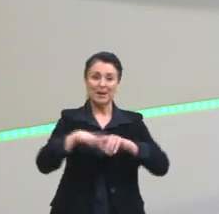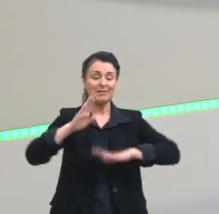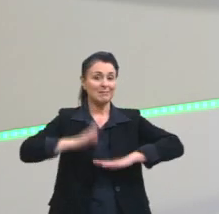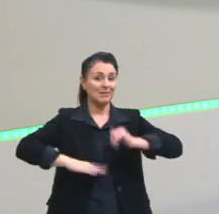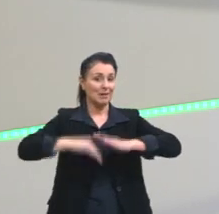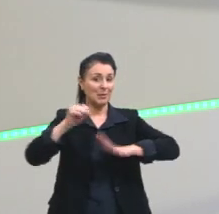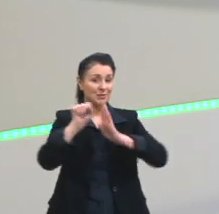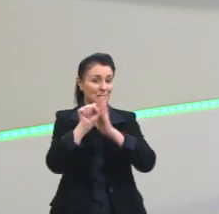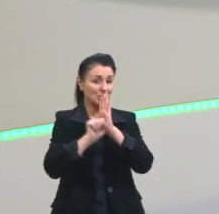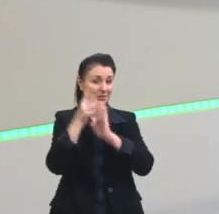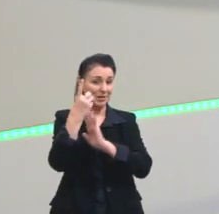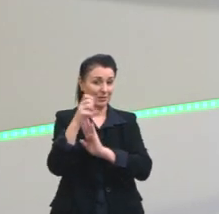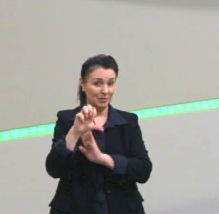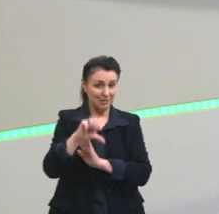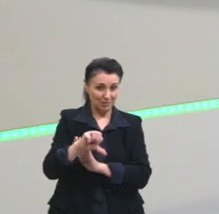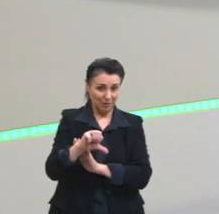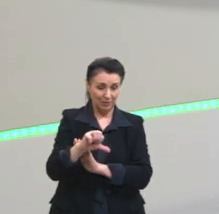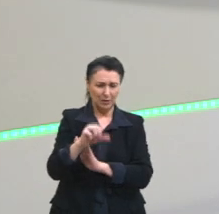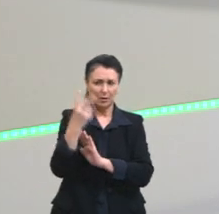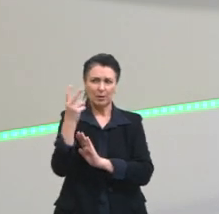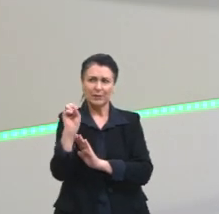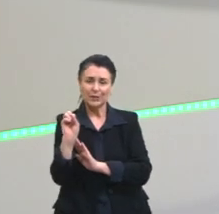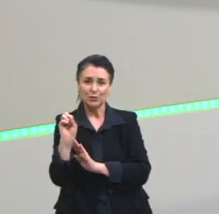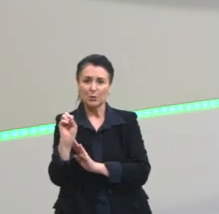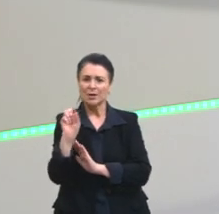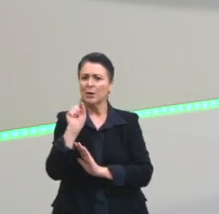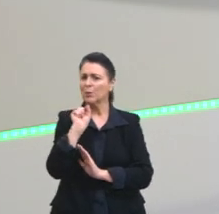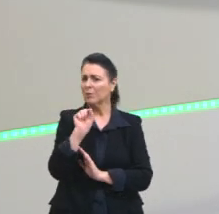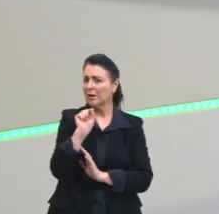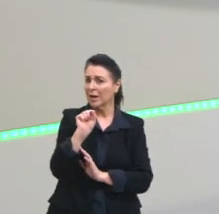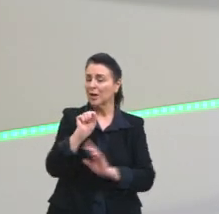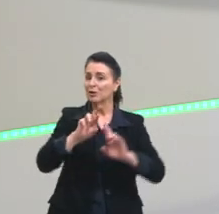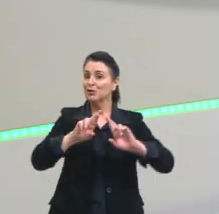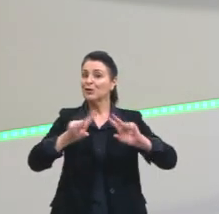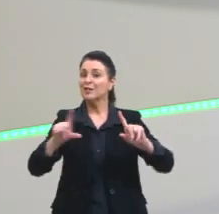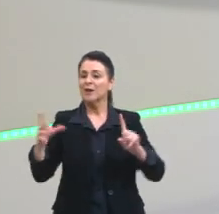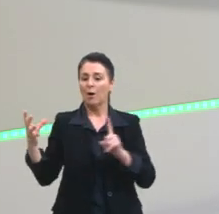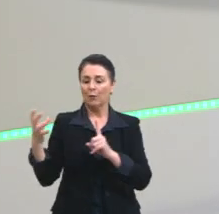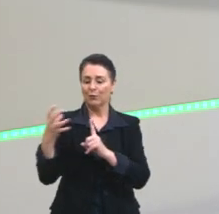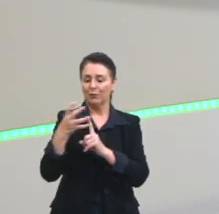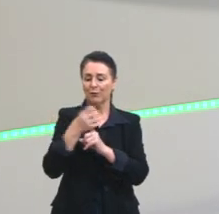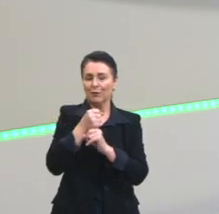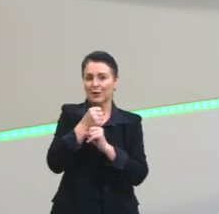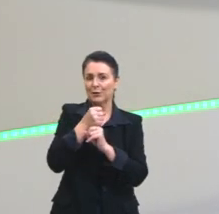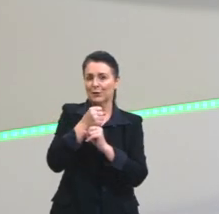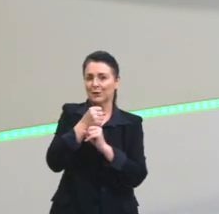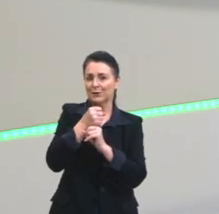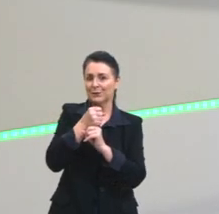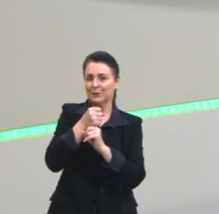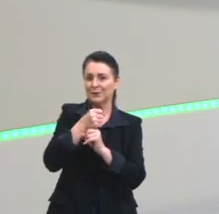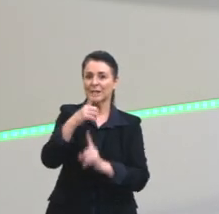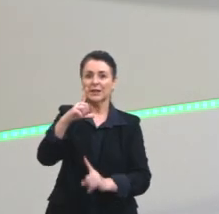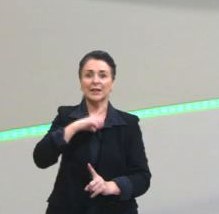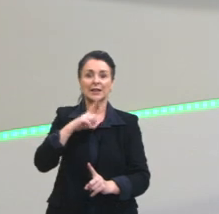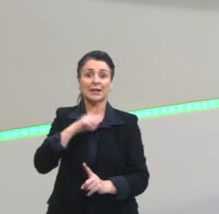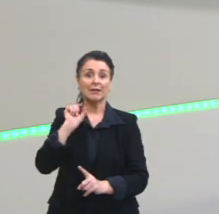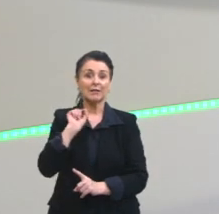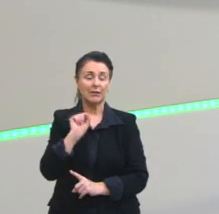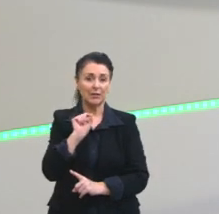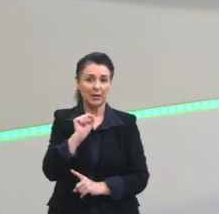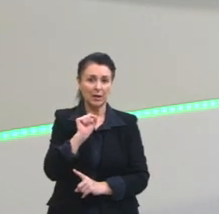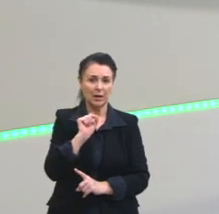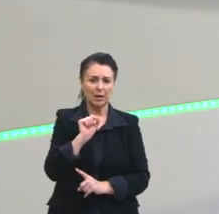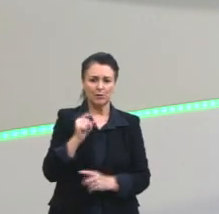19 e 20 que ela é específica que é o imperialismo tem um corrente falar de imperialismo a gente tá falando especificamente